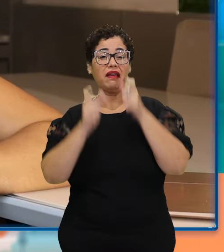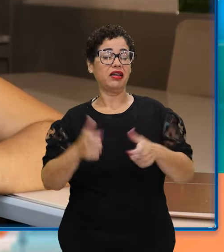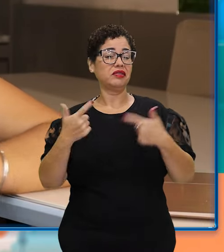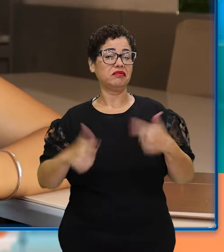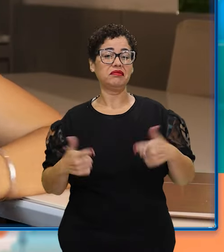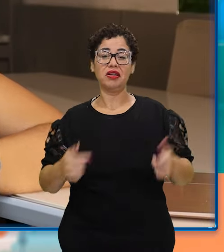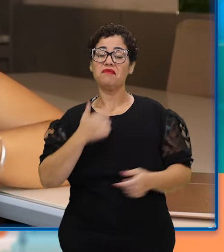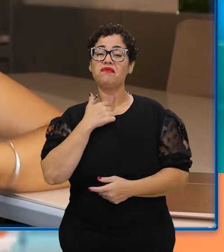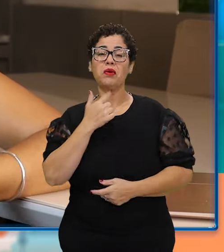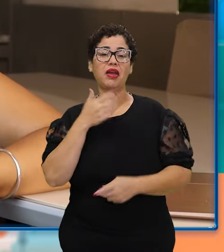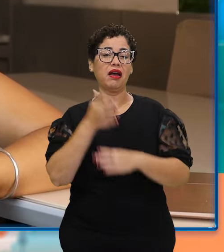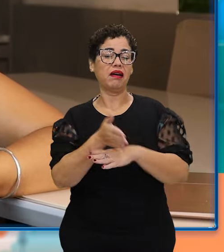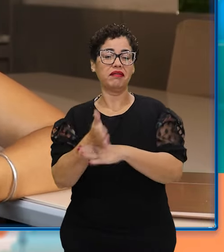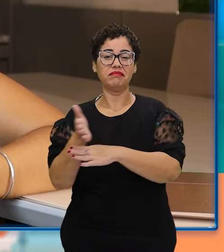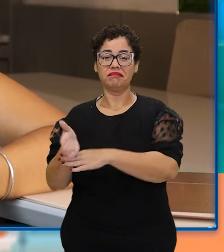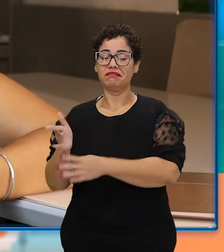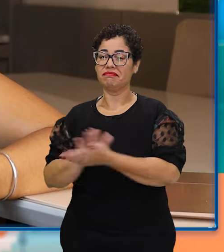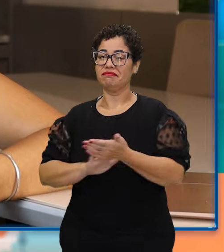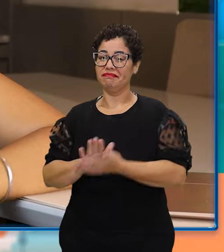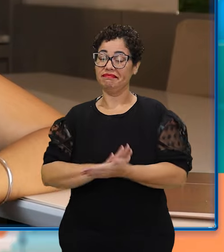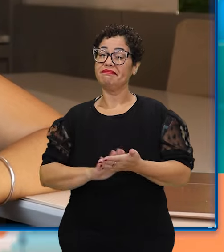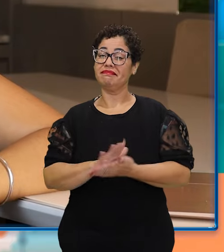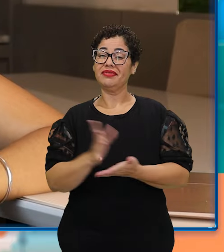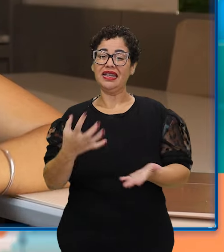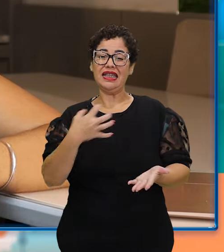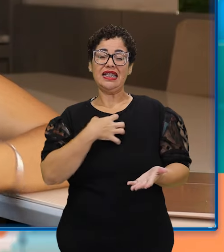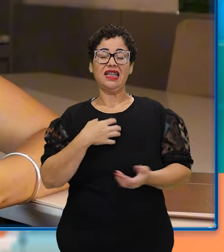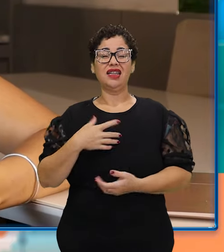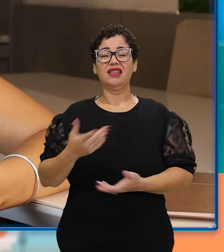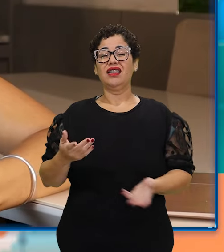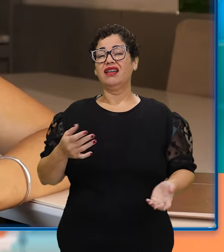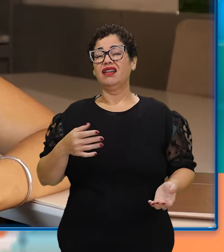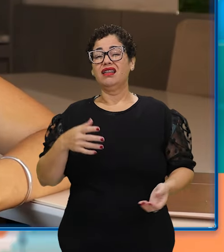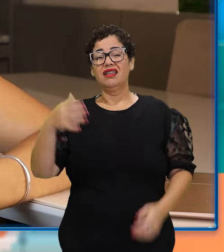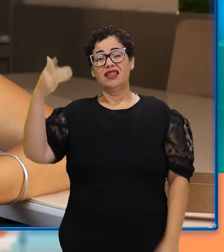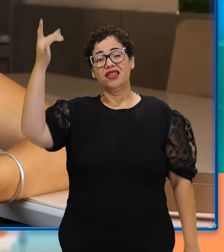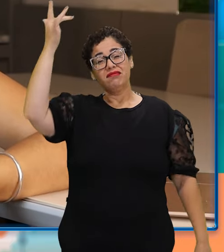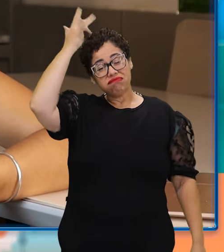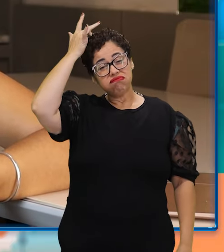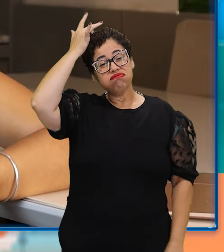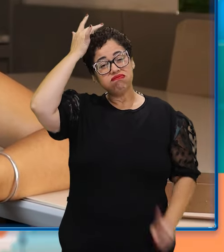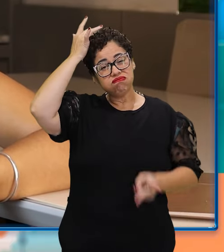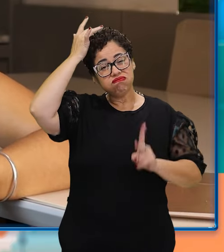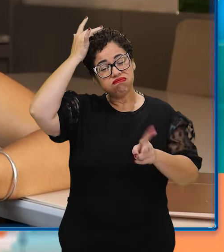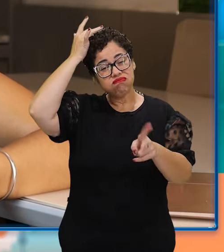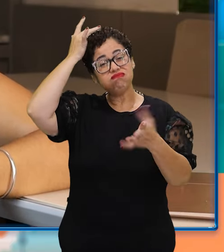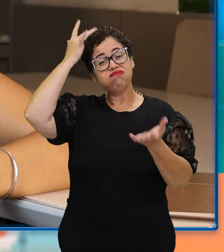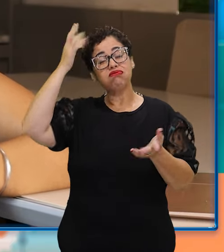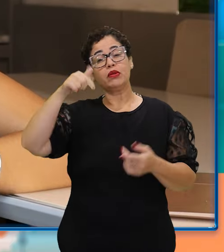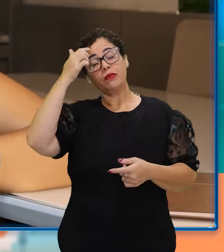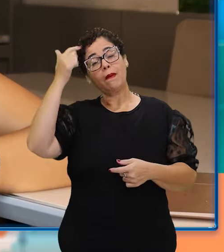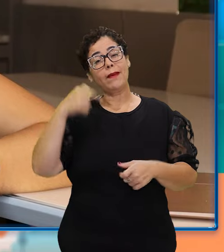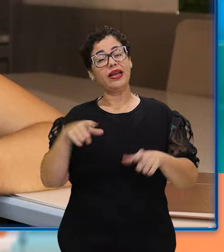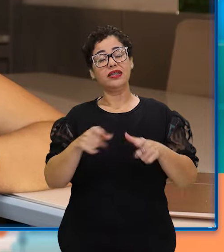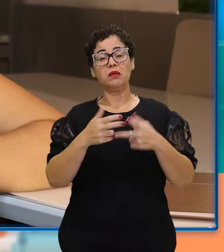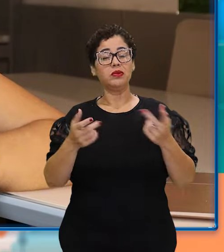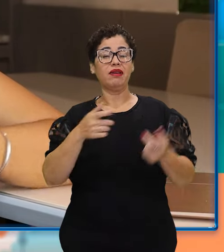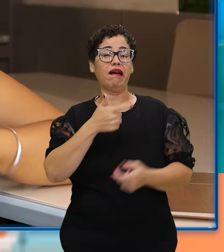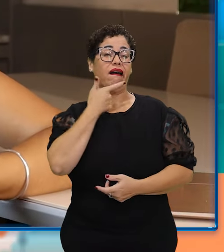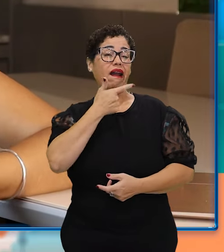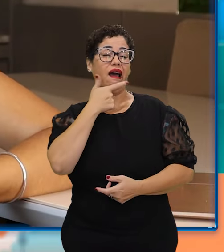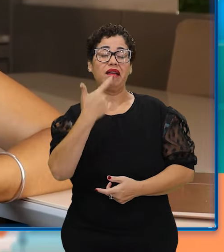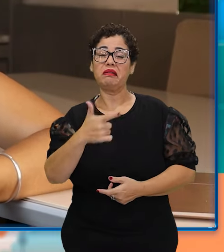atenção, em que ela já não tem mais vontade de participar, a sensação de um tédio contínuo e até mesmo essa sensação de que as coisas não têm mais